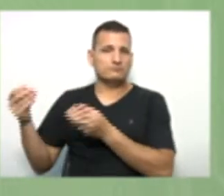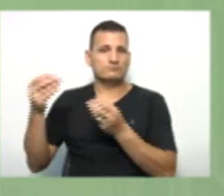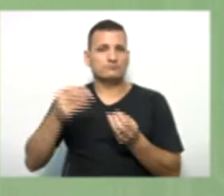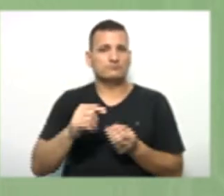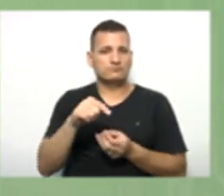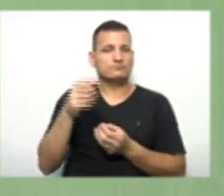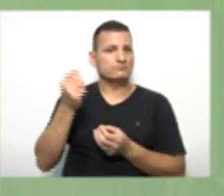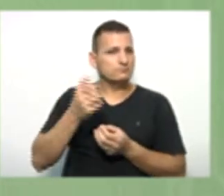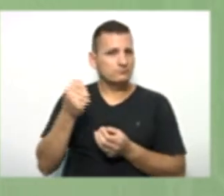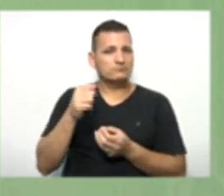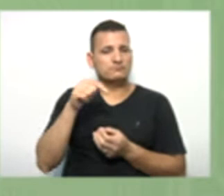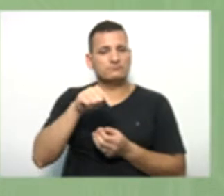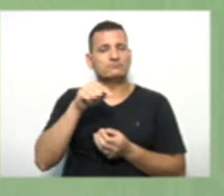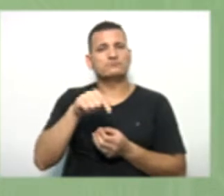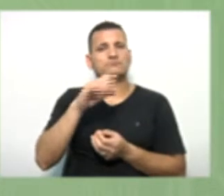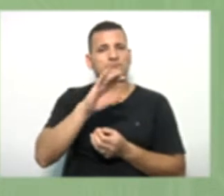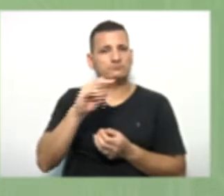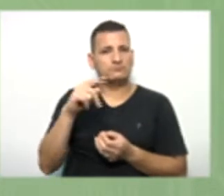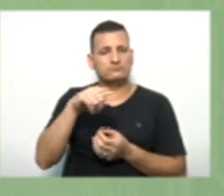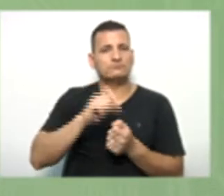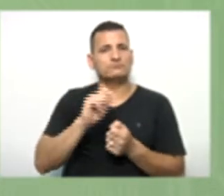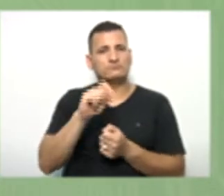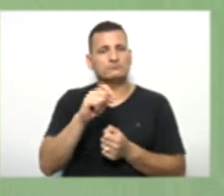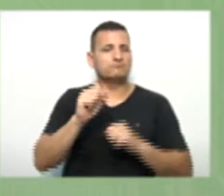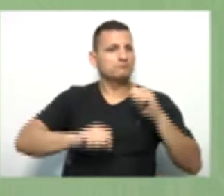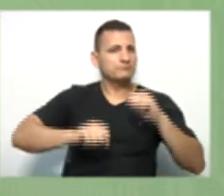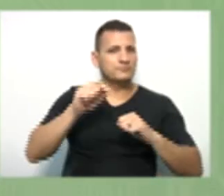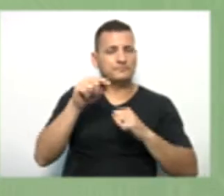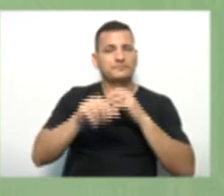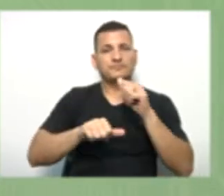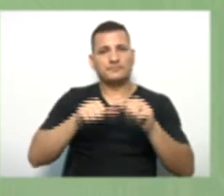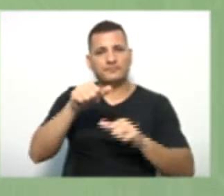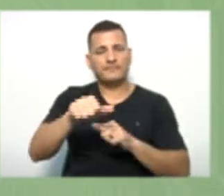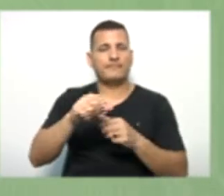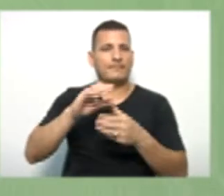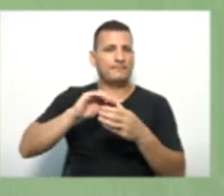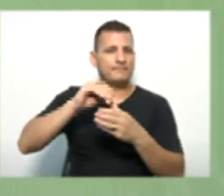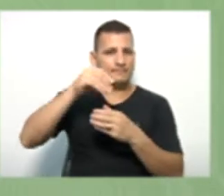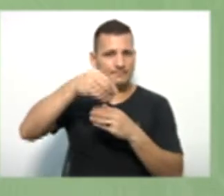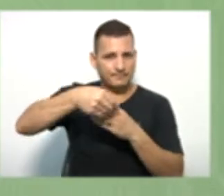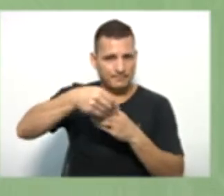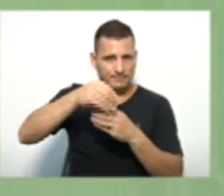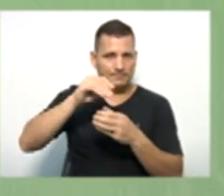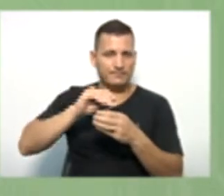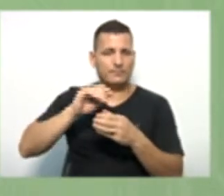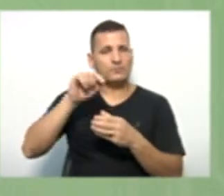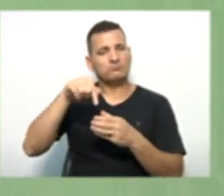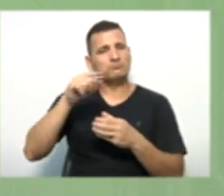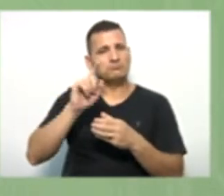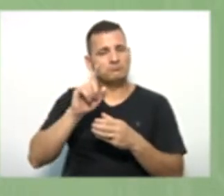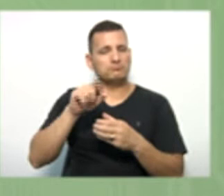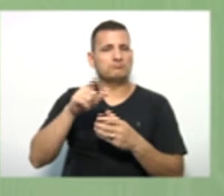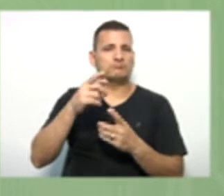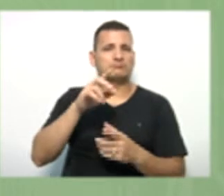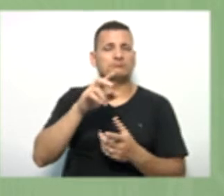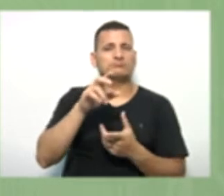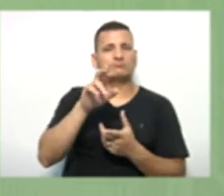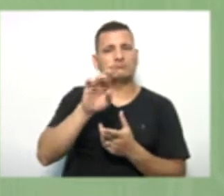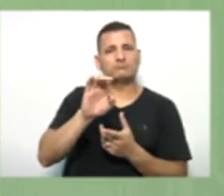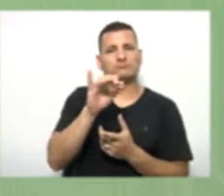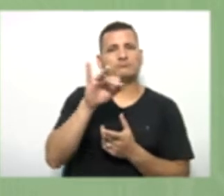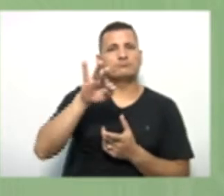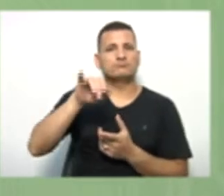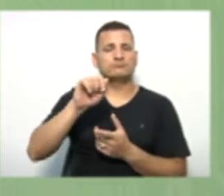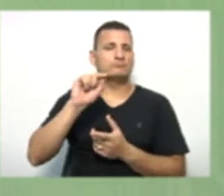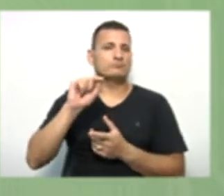esse leite em iogurte. Então, isso é um tipo de uma receita operacional. Quando